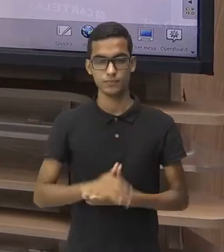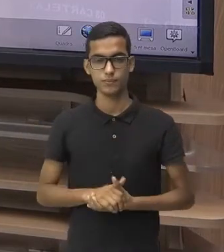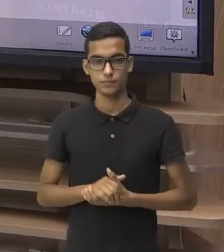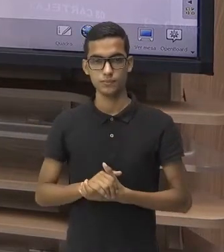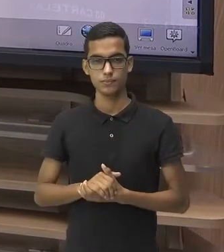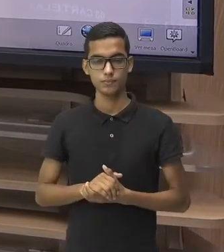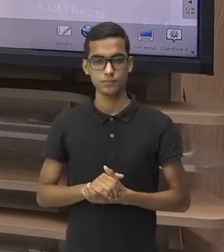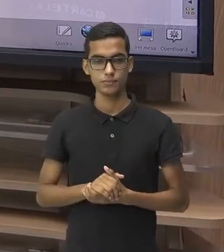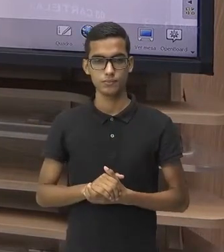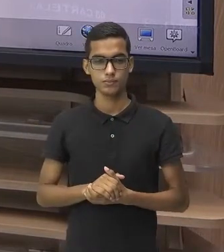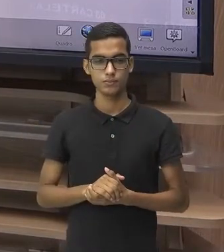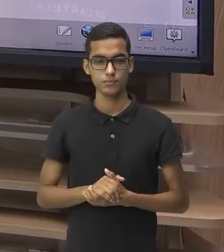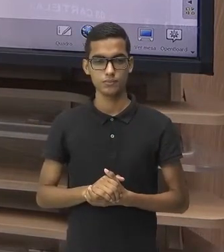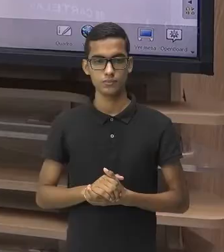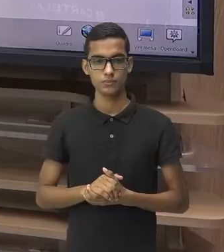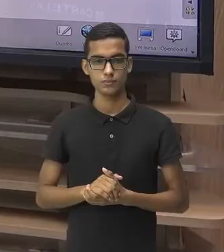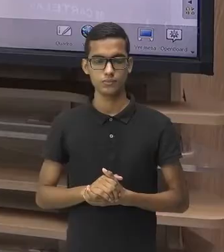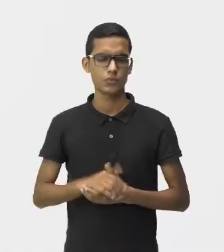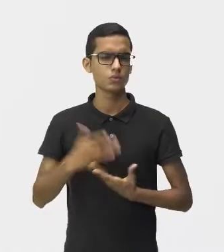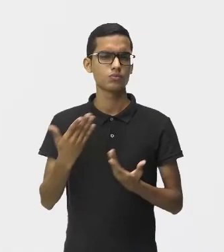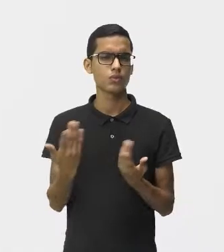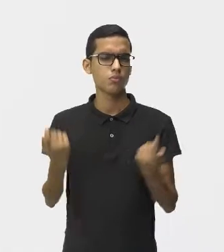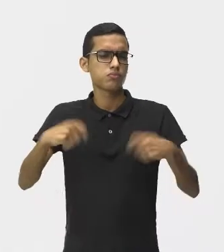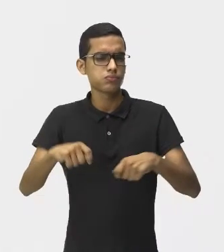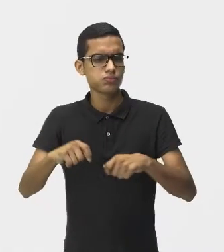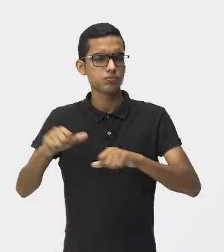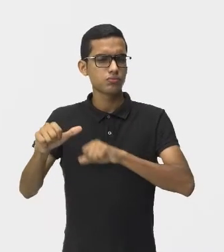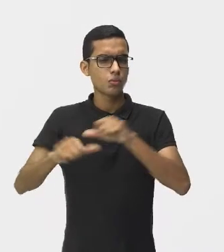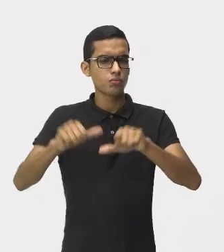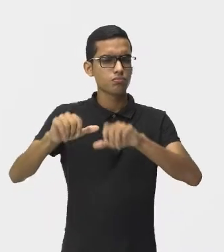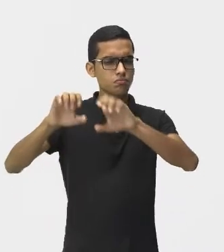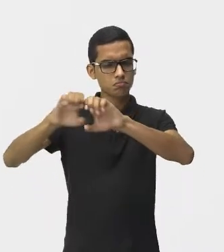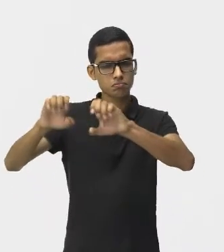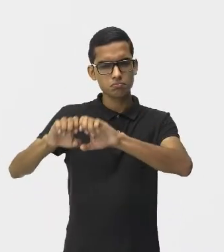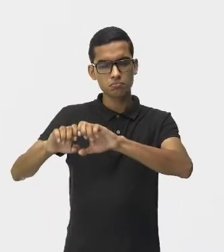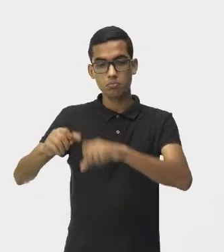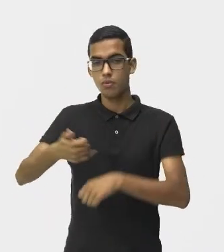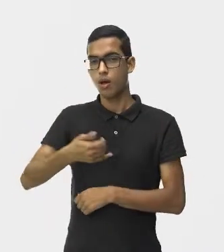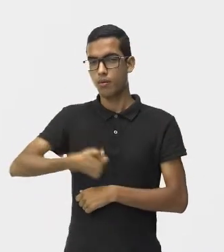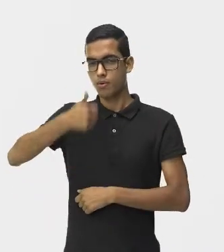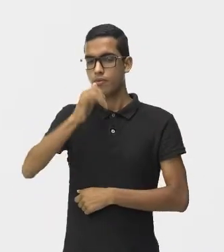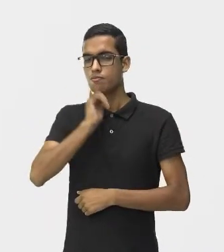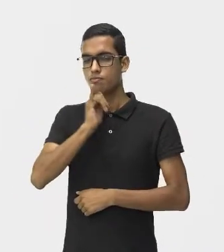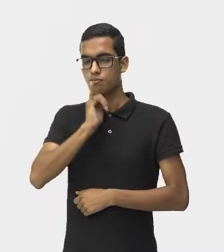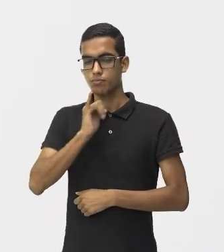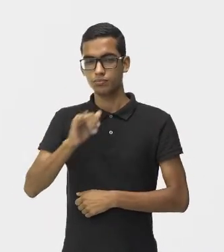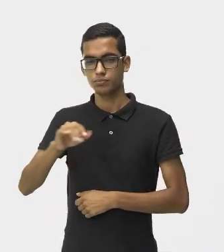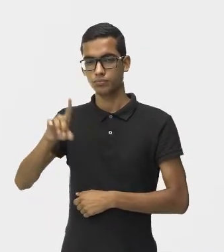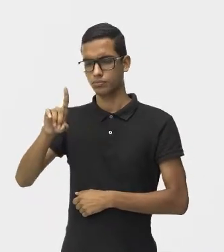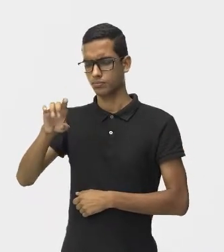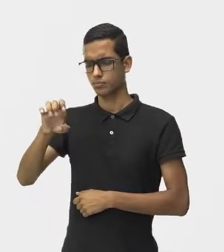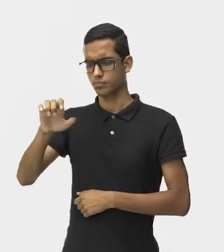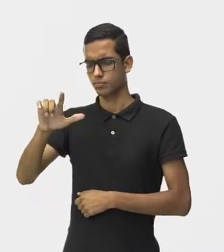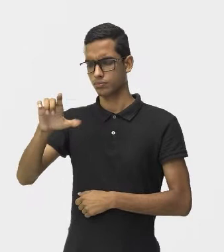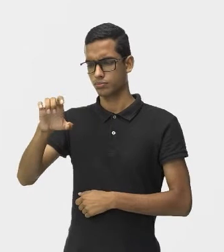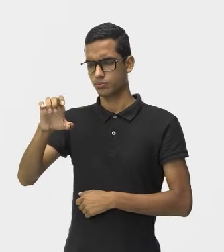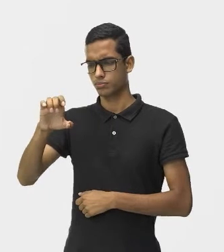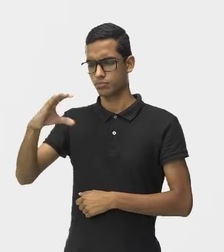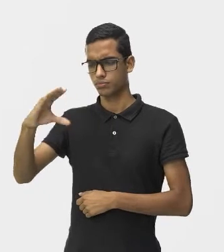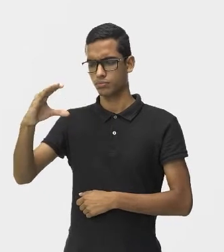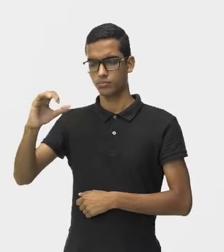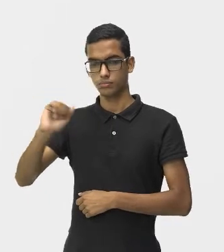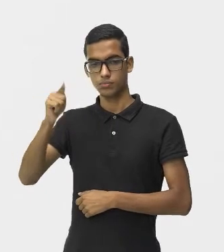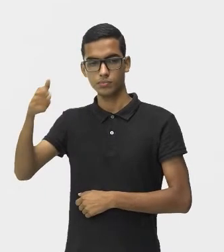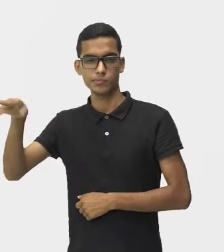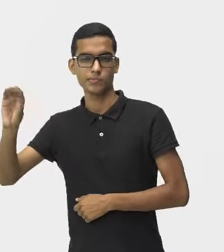pode acontecer na estrutura de um cromossomo. E aí a gente observa um primeiro exemplo, que é o da deleção. Esse